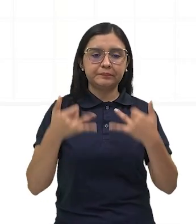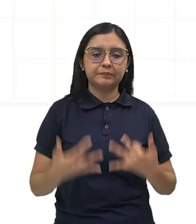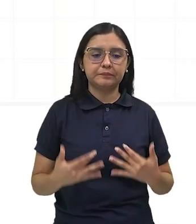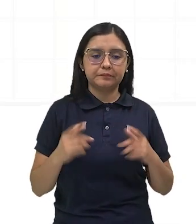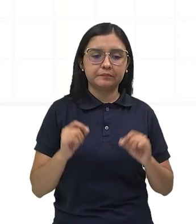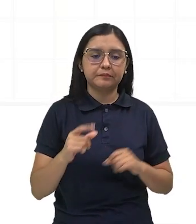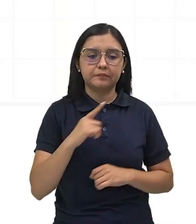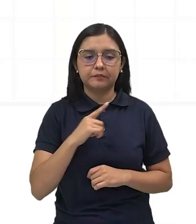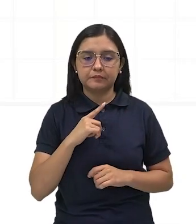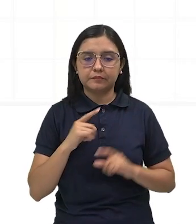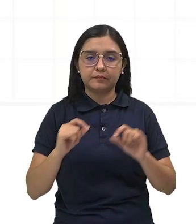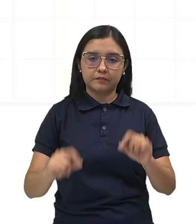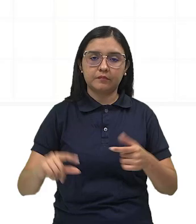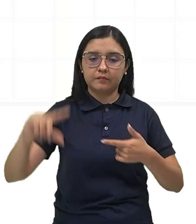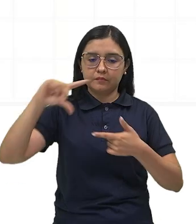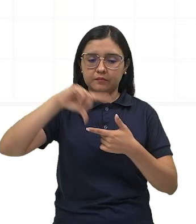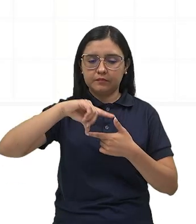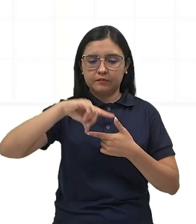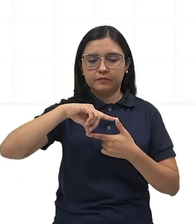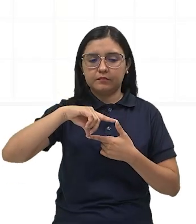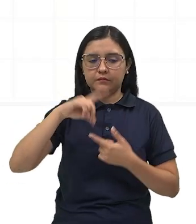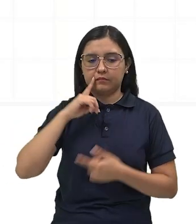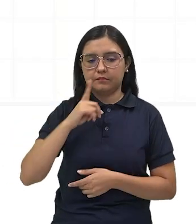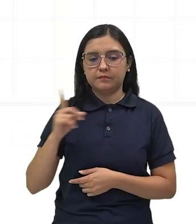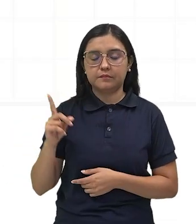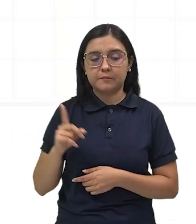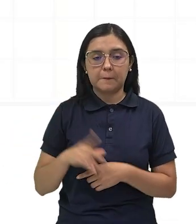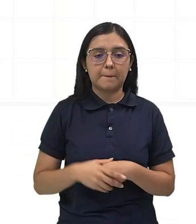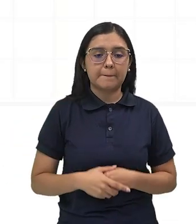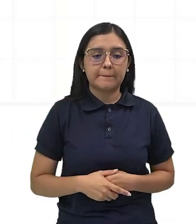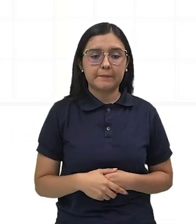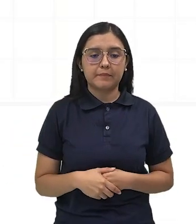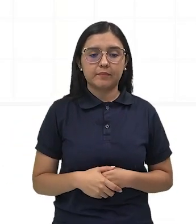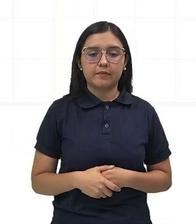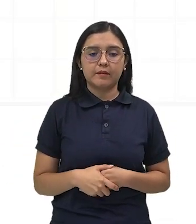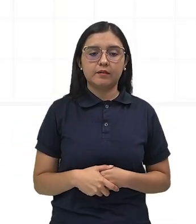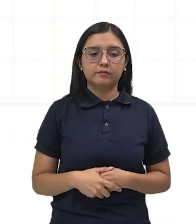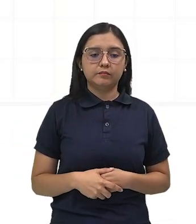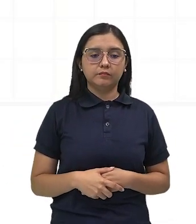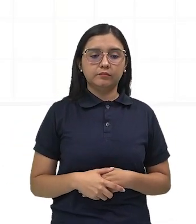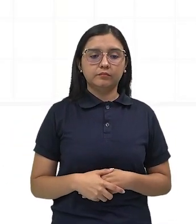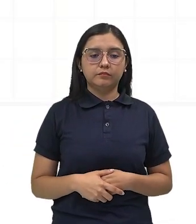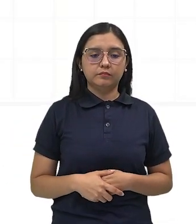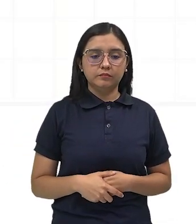um retângulo, beleza? E